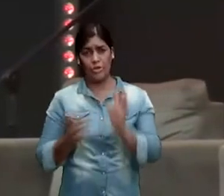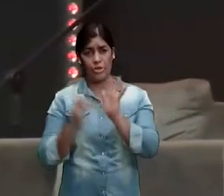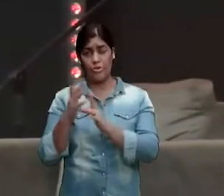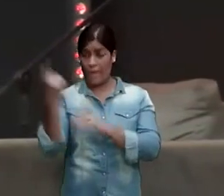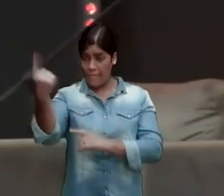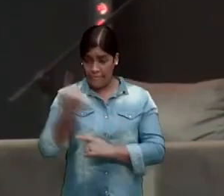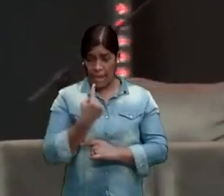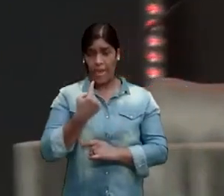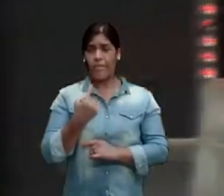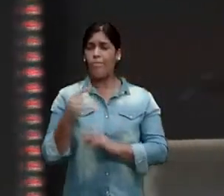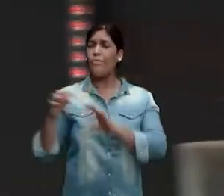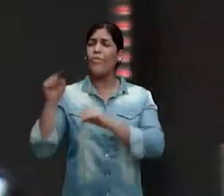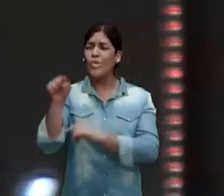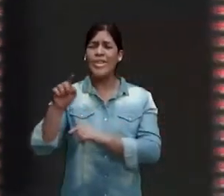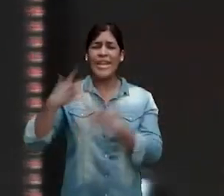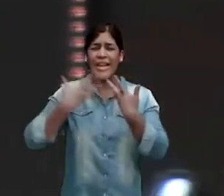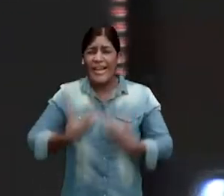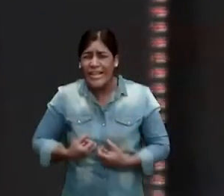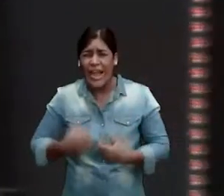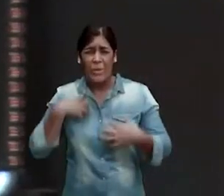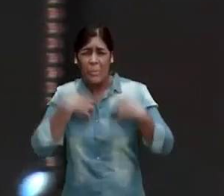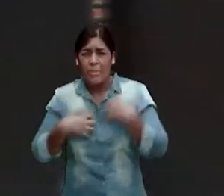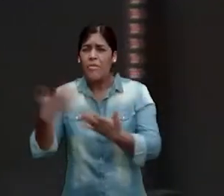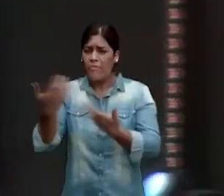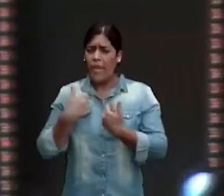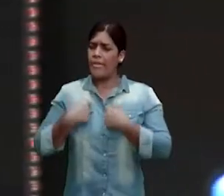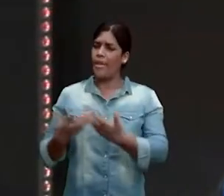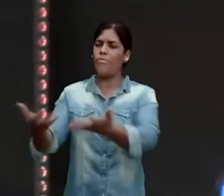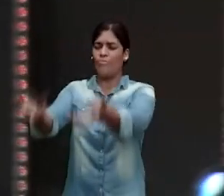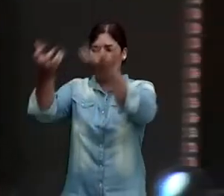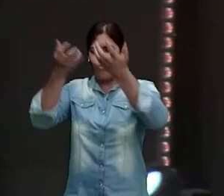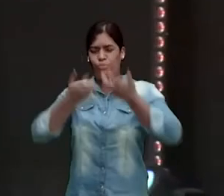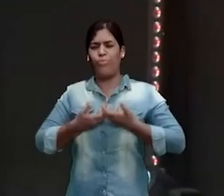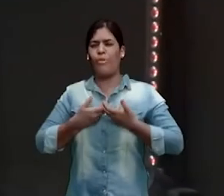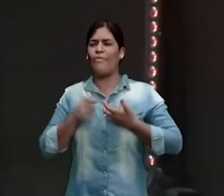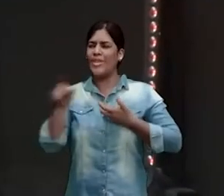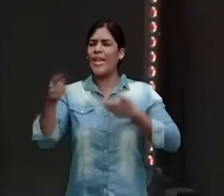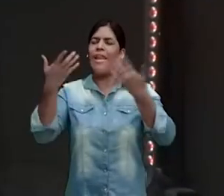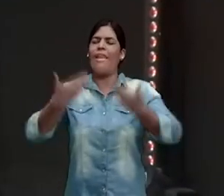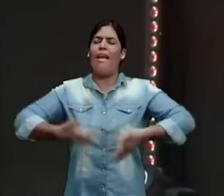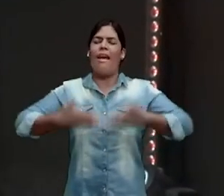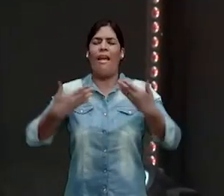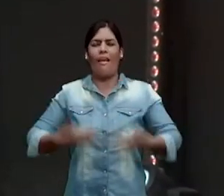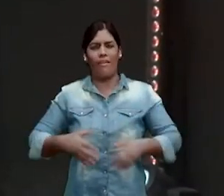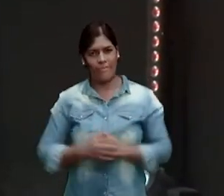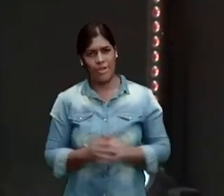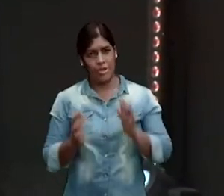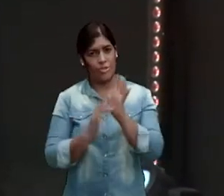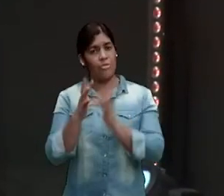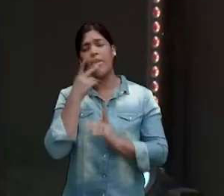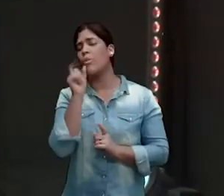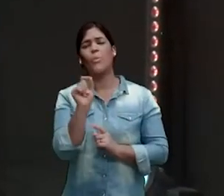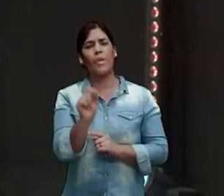cansados e oprimidos e eu vos aliviarei ele só não tem luta na tua vida que eu não tenho poder para